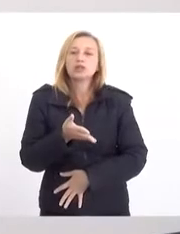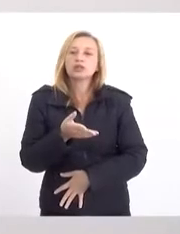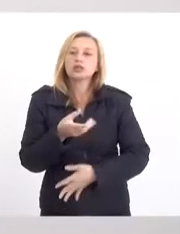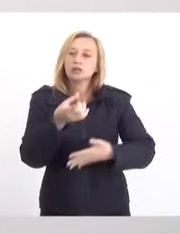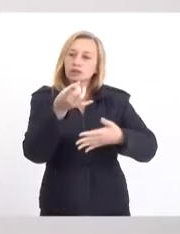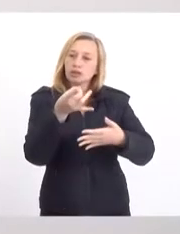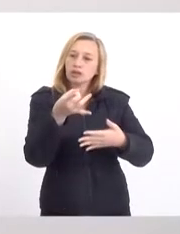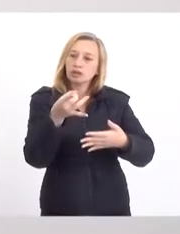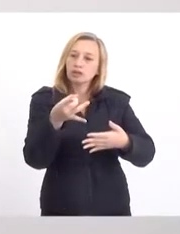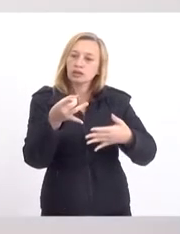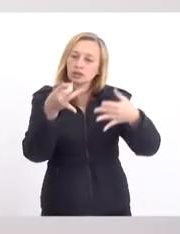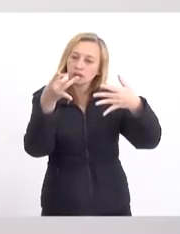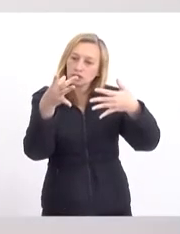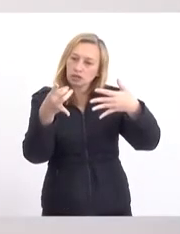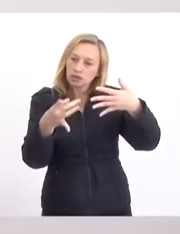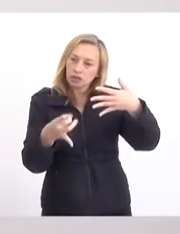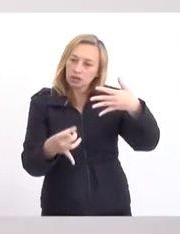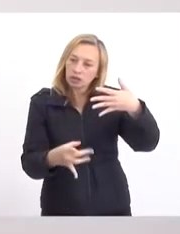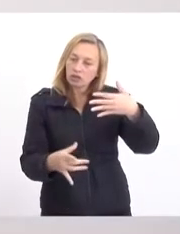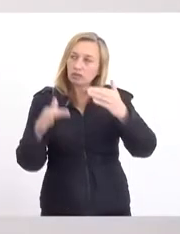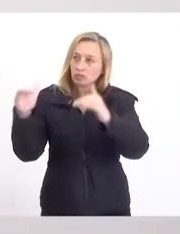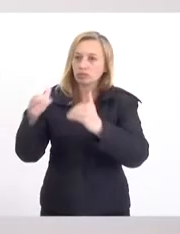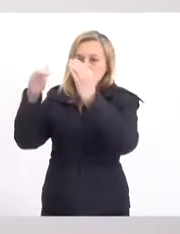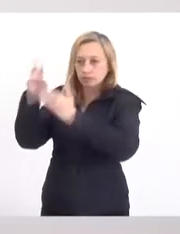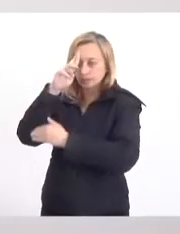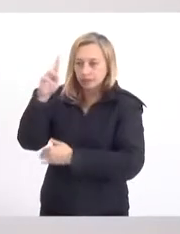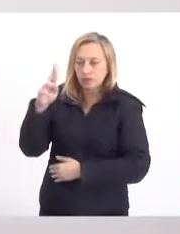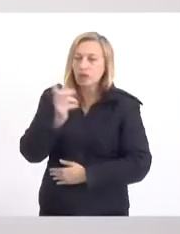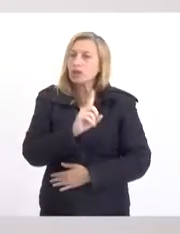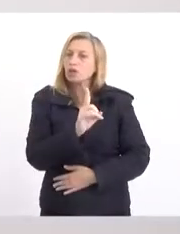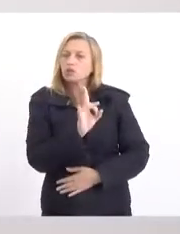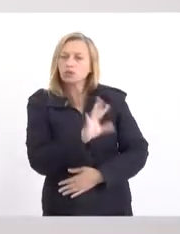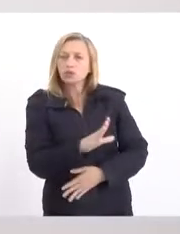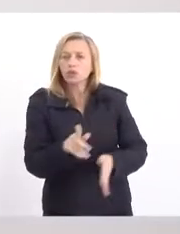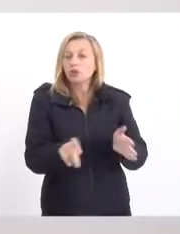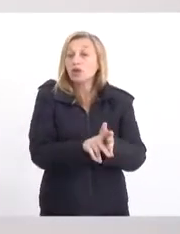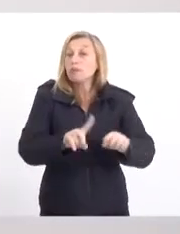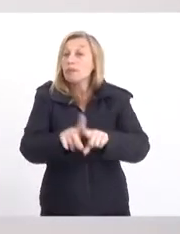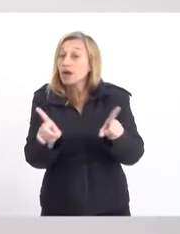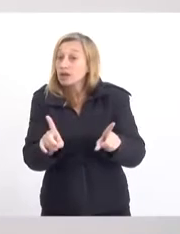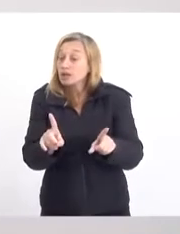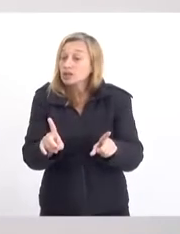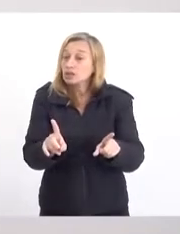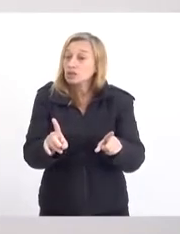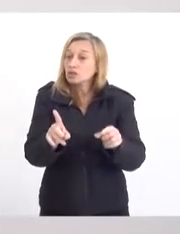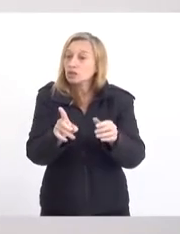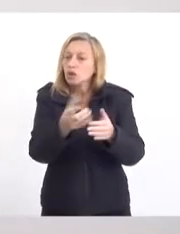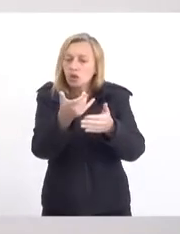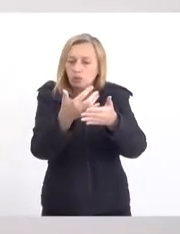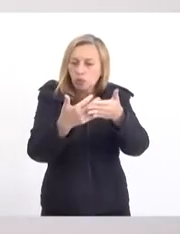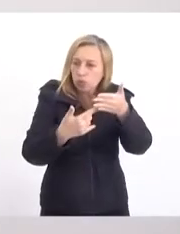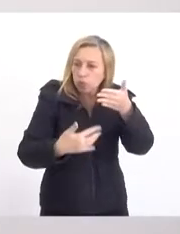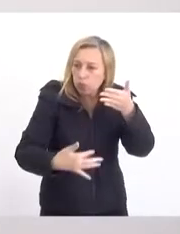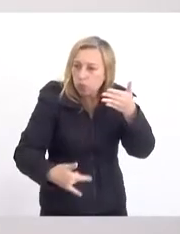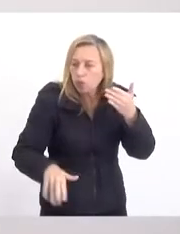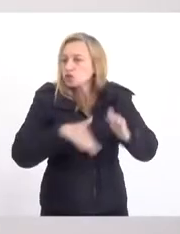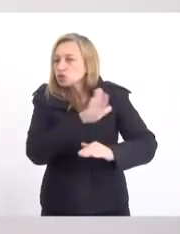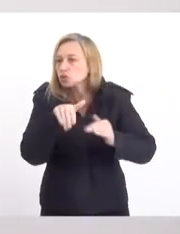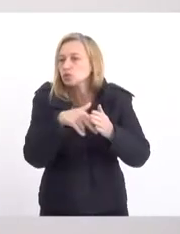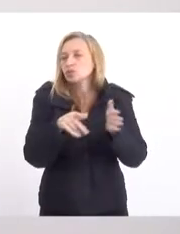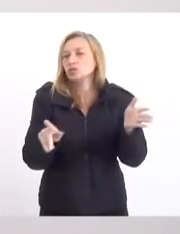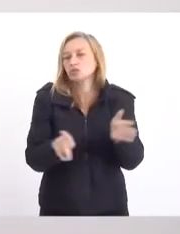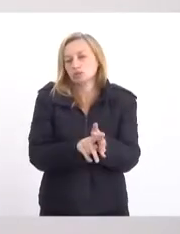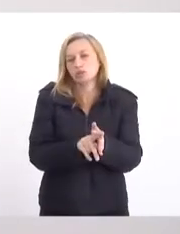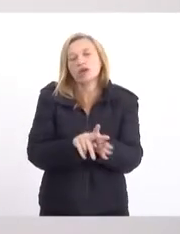enumeradas por Vossa Excelência, trazer não só o projeto, mas o cronograma desses projetos,